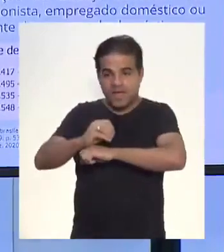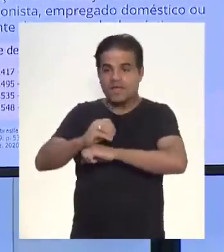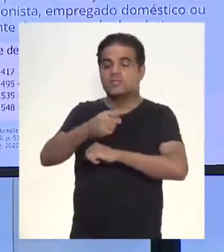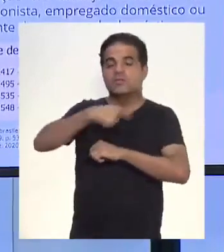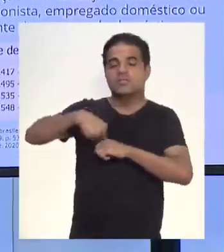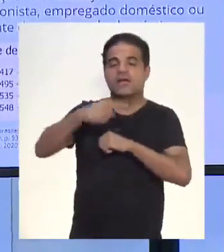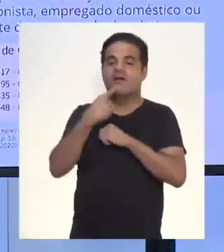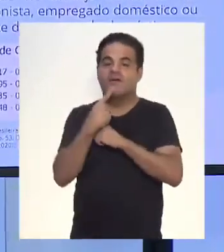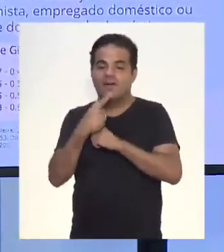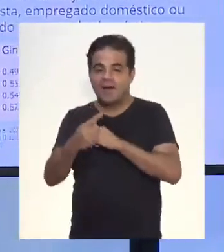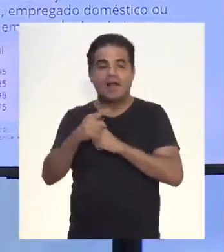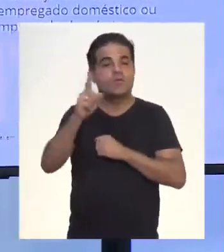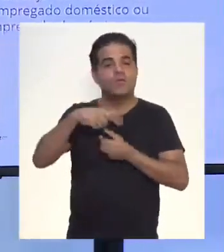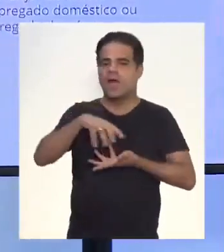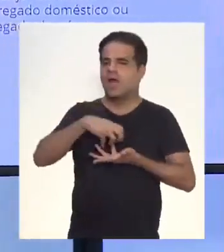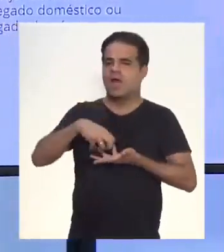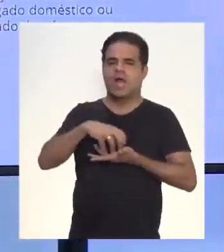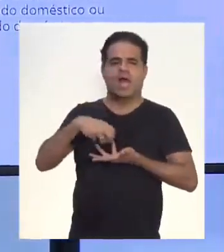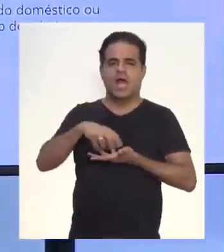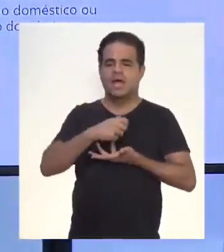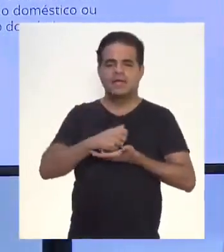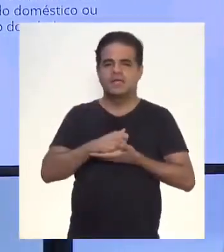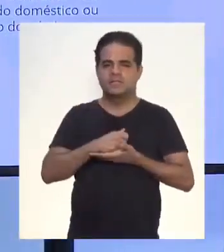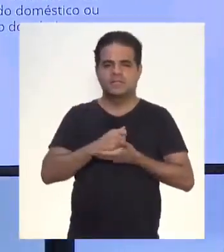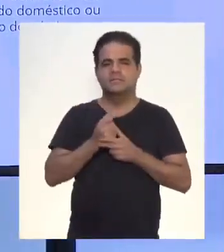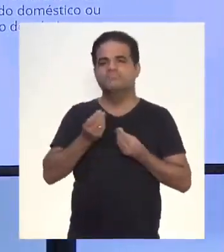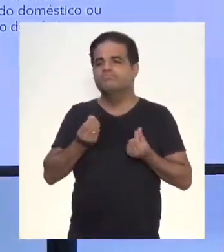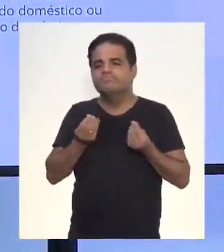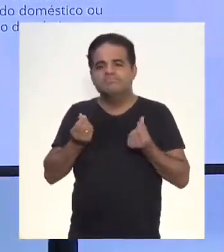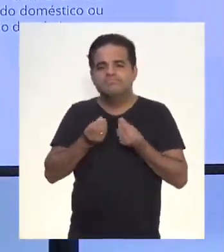sabe que, por exemplo, não são áreas, né,